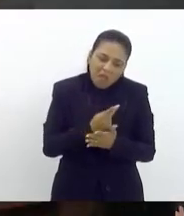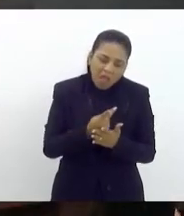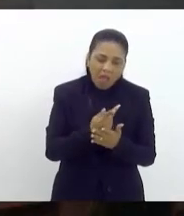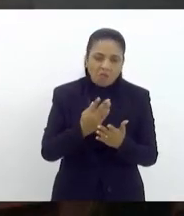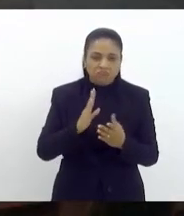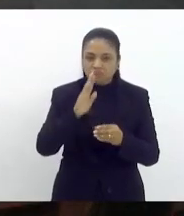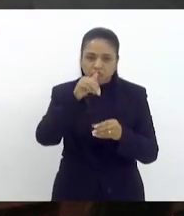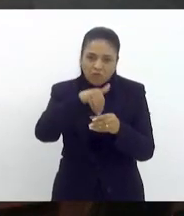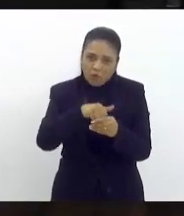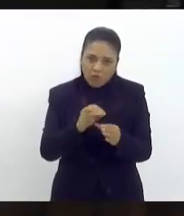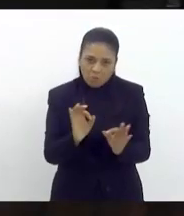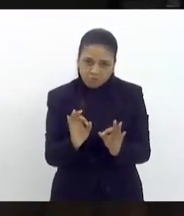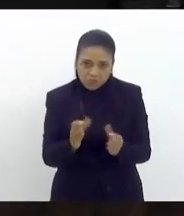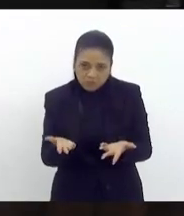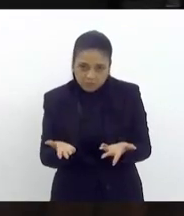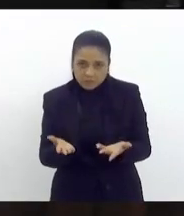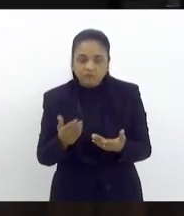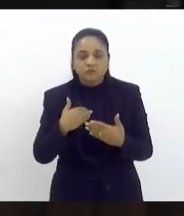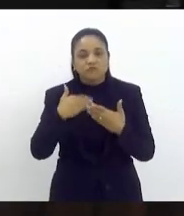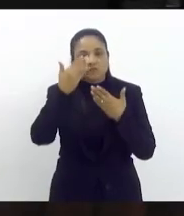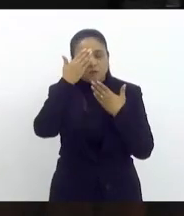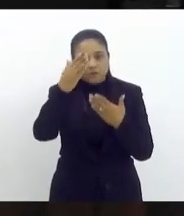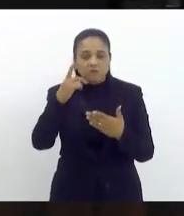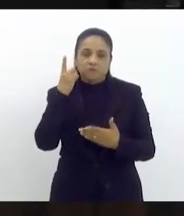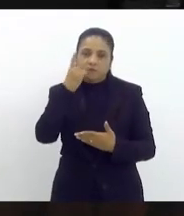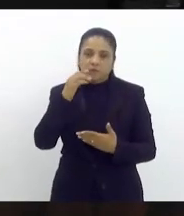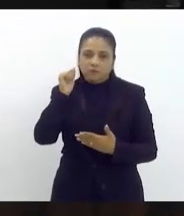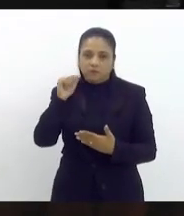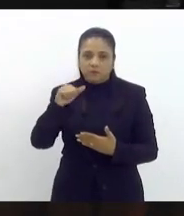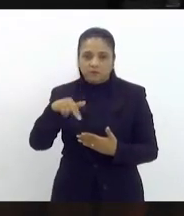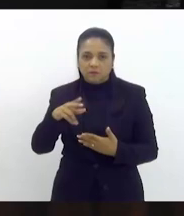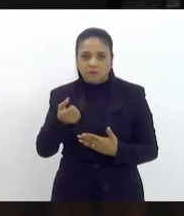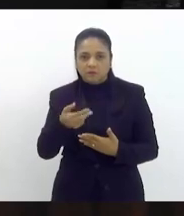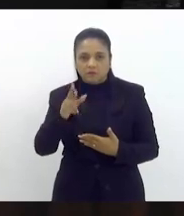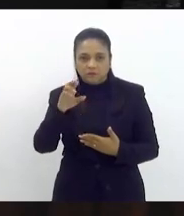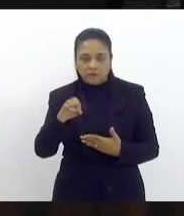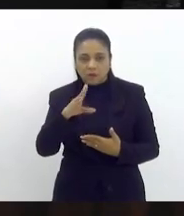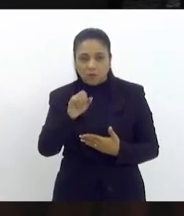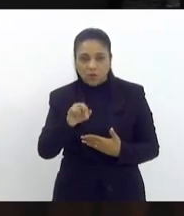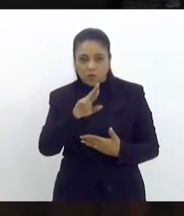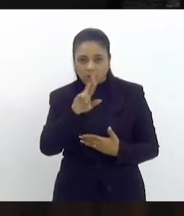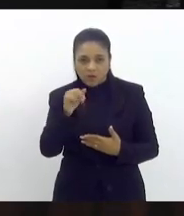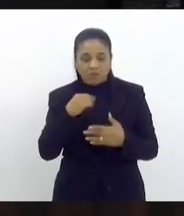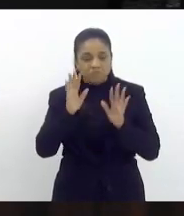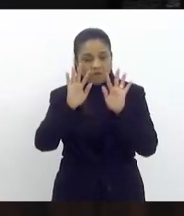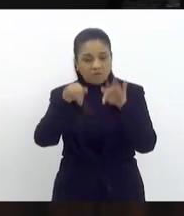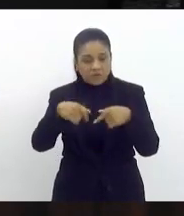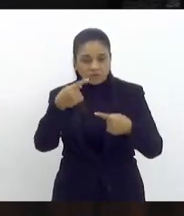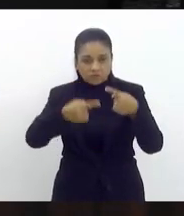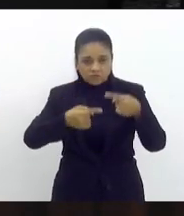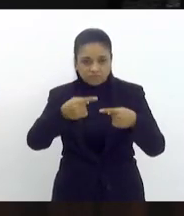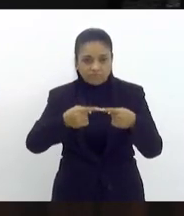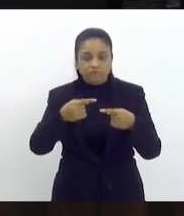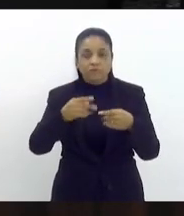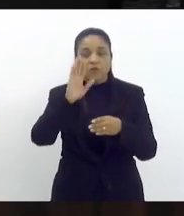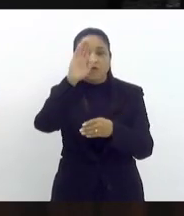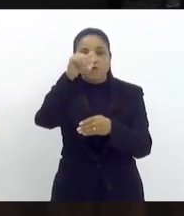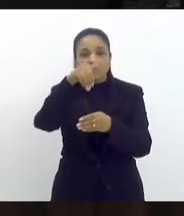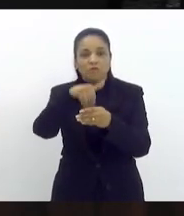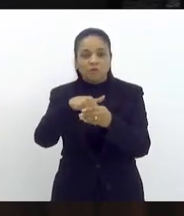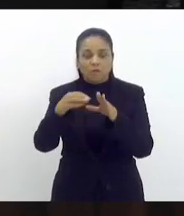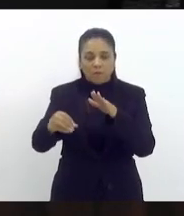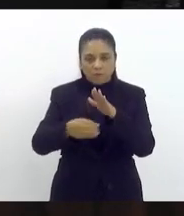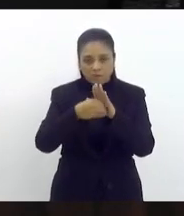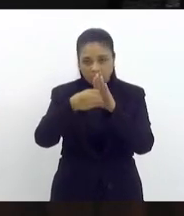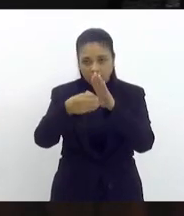muito obrigado deputado André Correia não vendo mais quem queira discutir encerrada a discussão em votação para o arecir da comissão